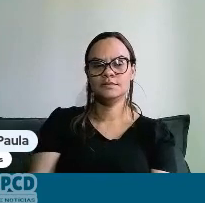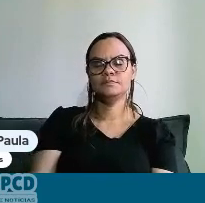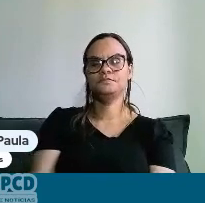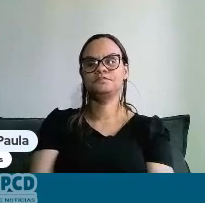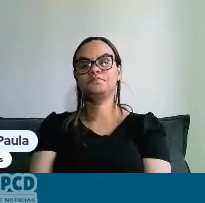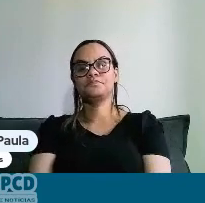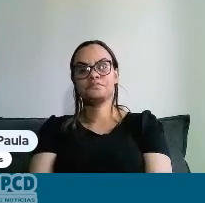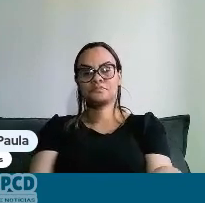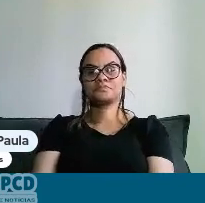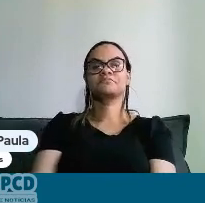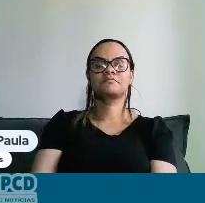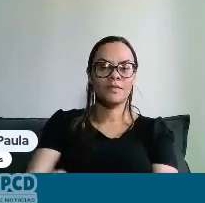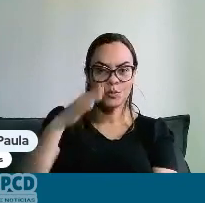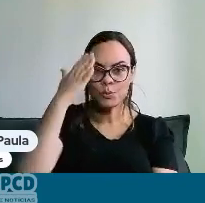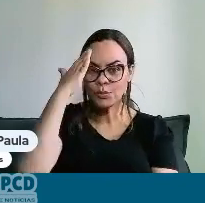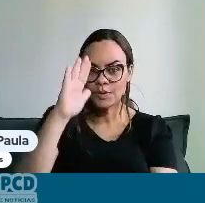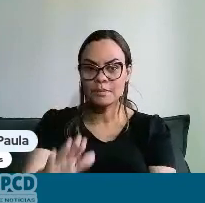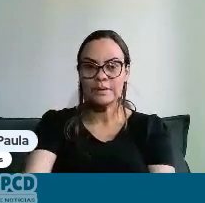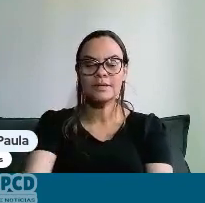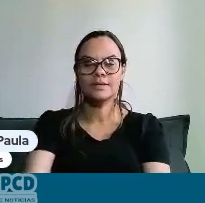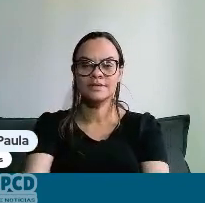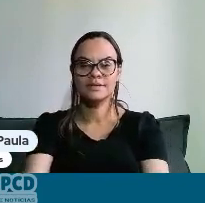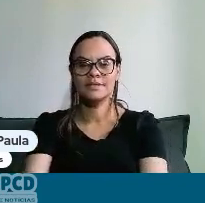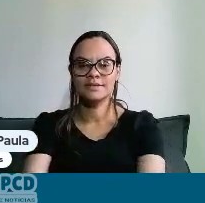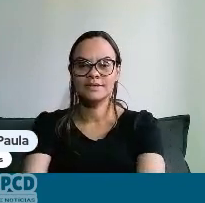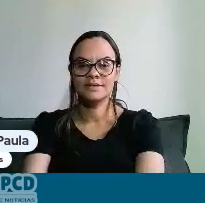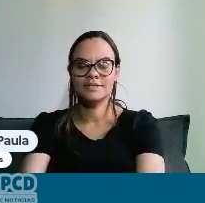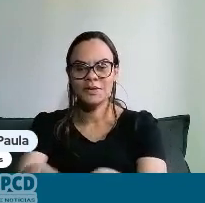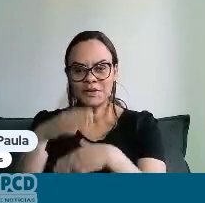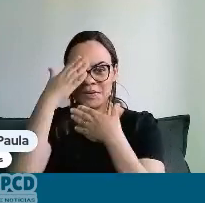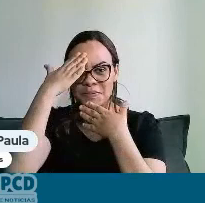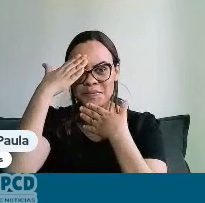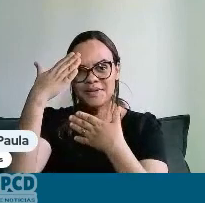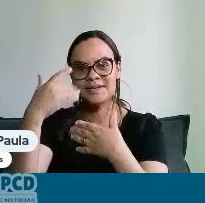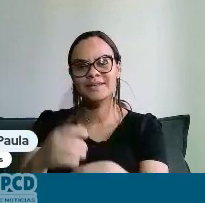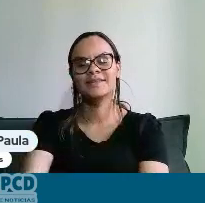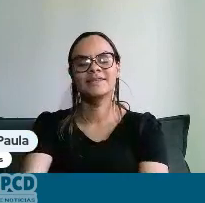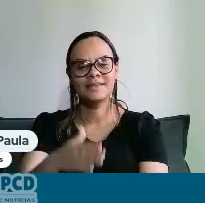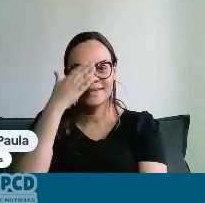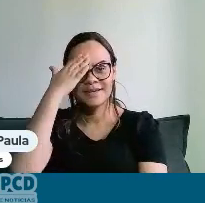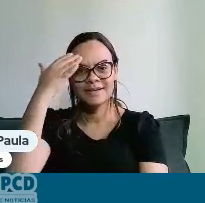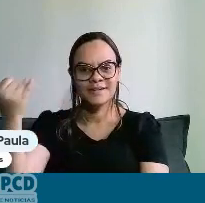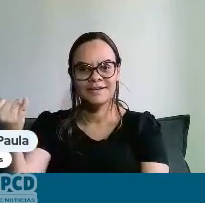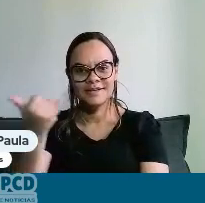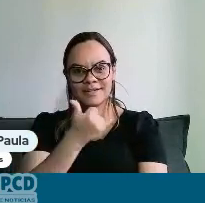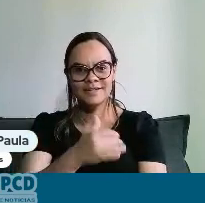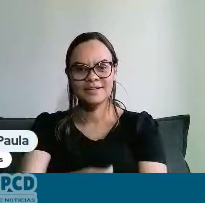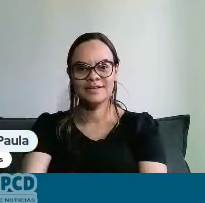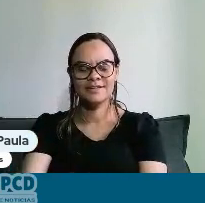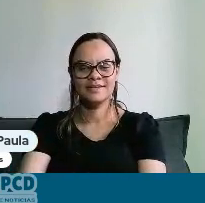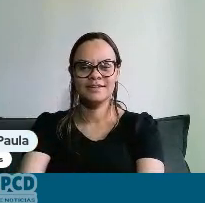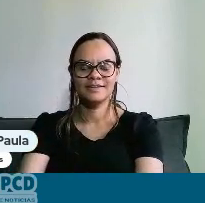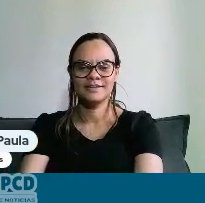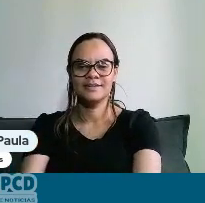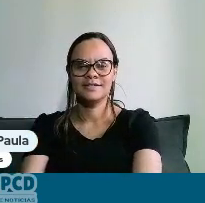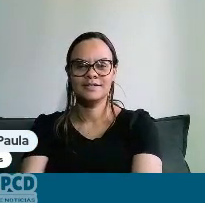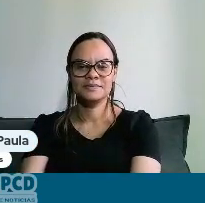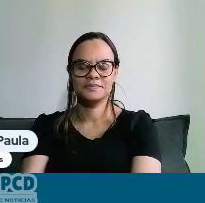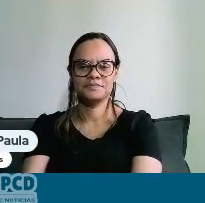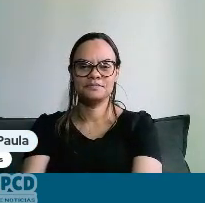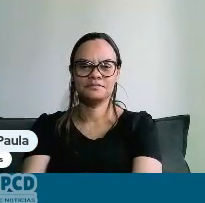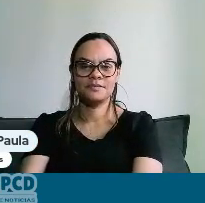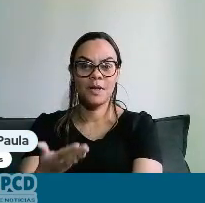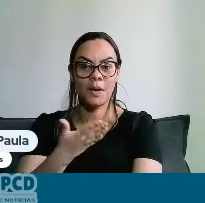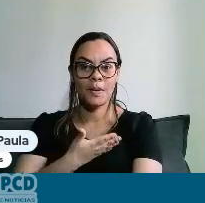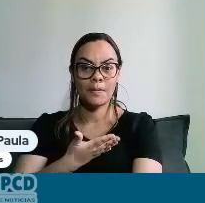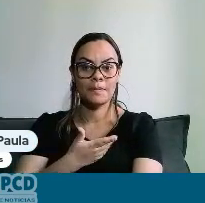isso. Não sabia. Olha, obrigado, doutor. Olha. Essa é uma bela informação. Assim, você tem um amigo